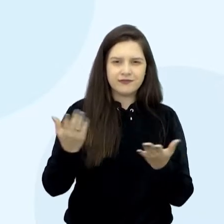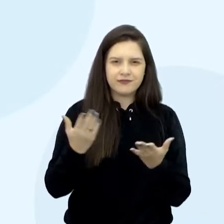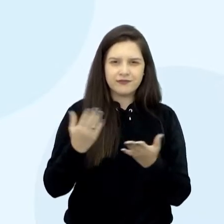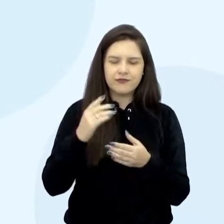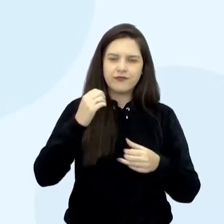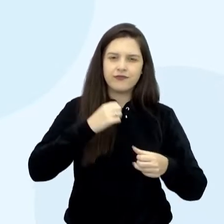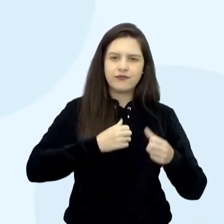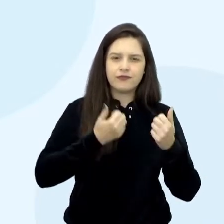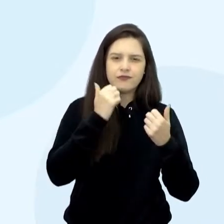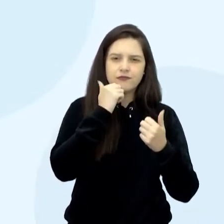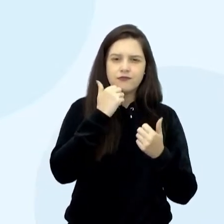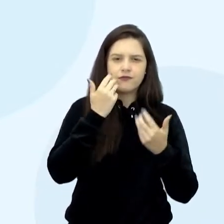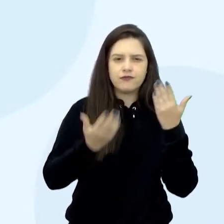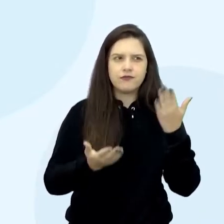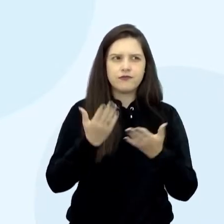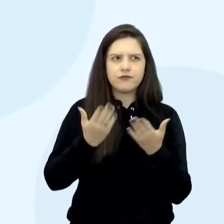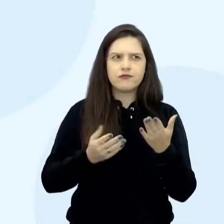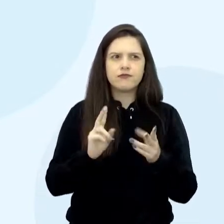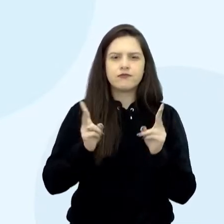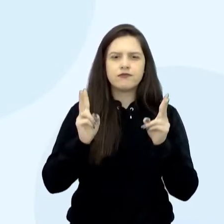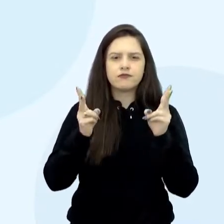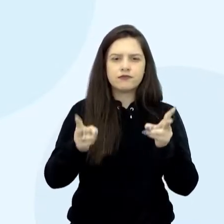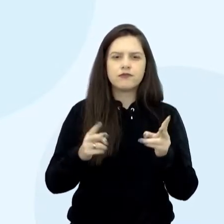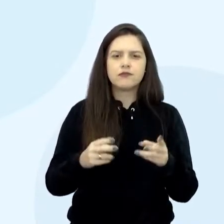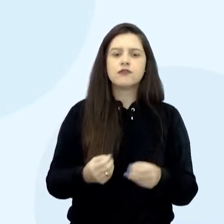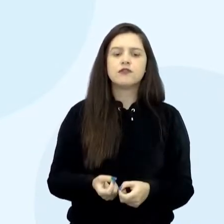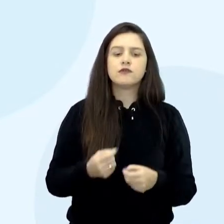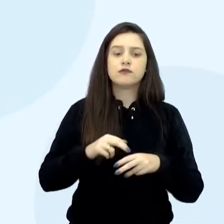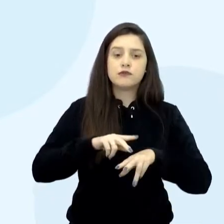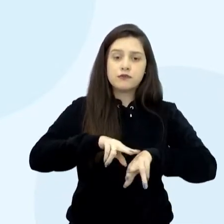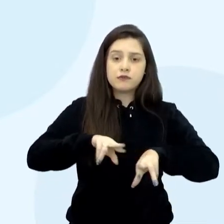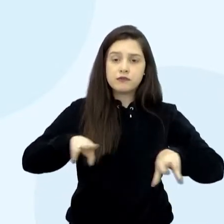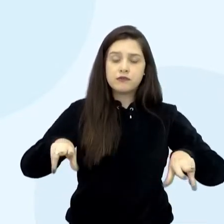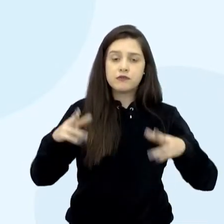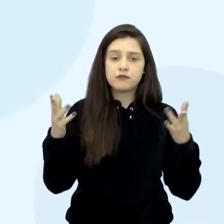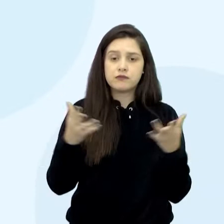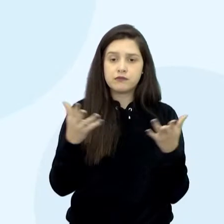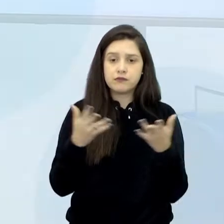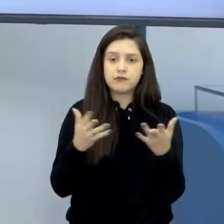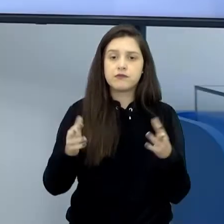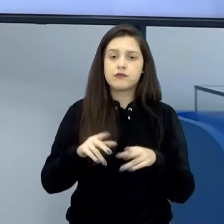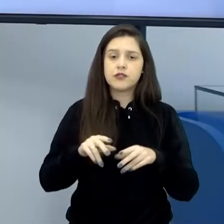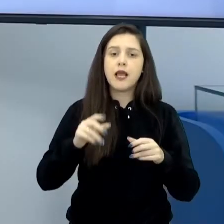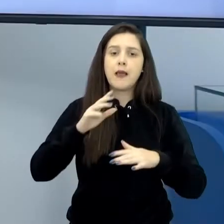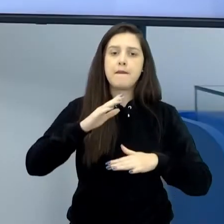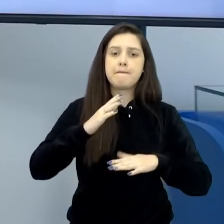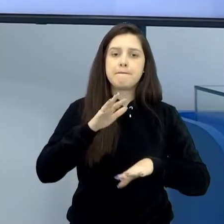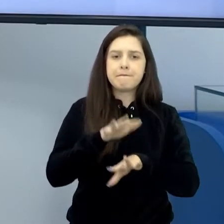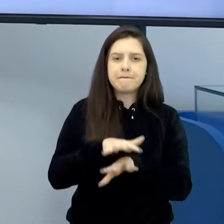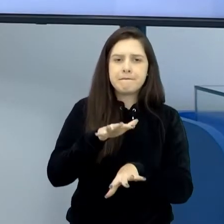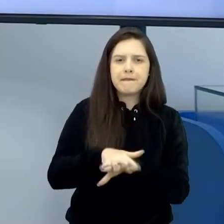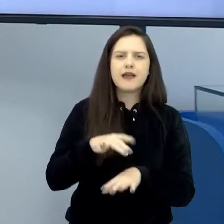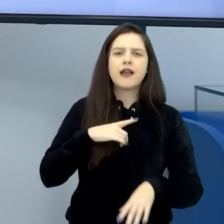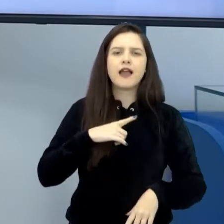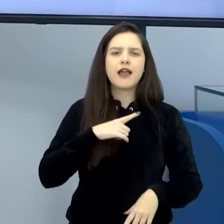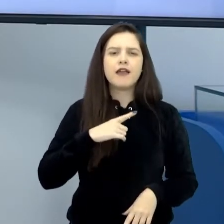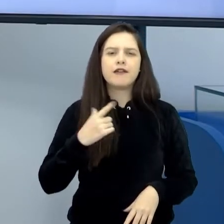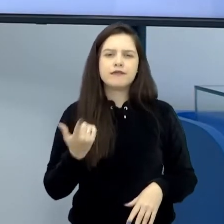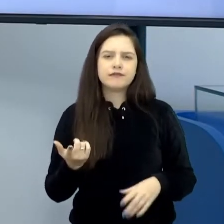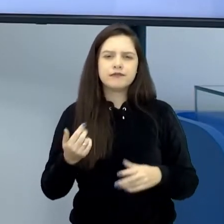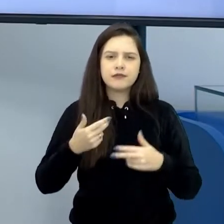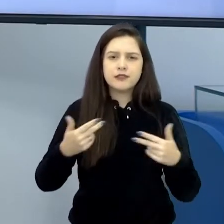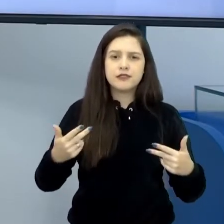de equilíbrio. Ela é um valor, nós vamos falar sobre essa constante hoje, porque ela é o valor matemático, né, o valor numérico